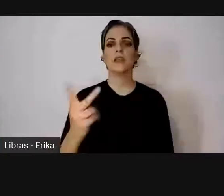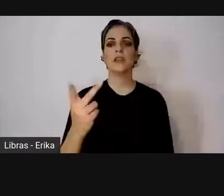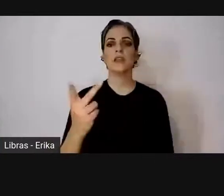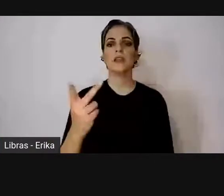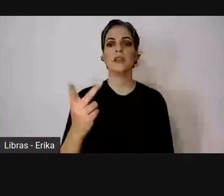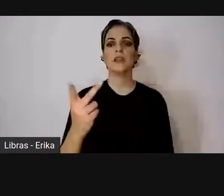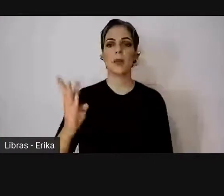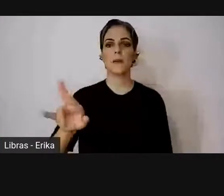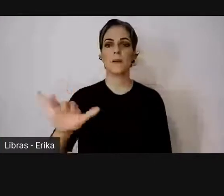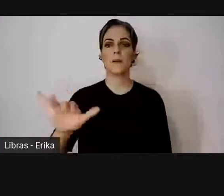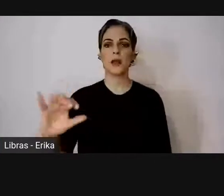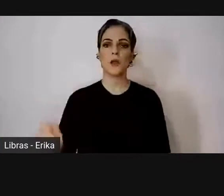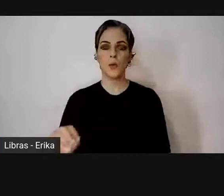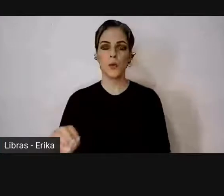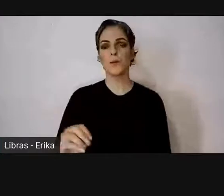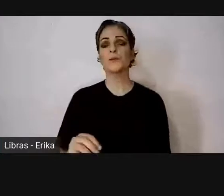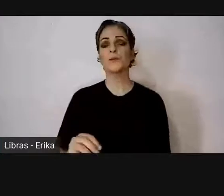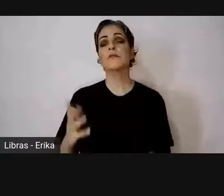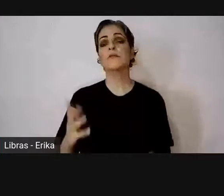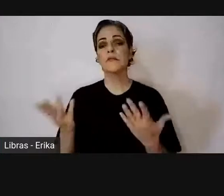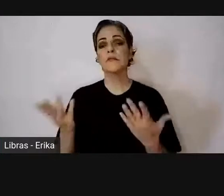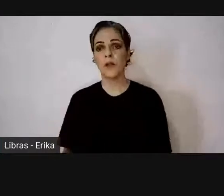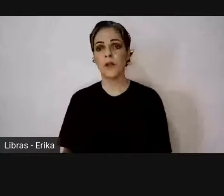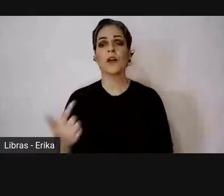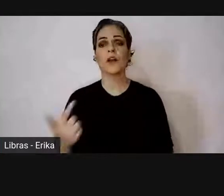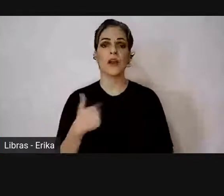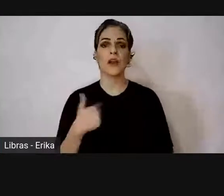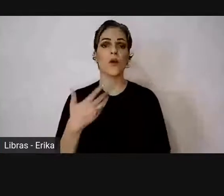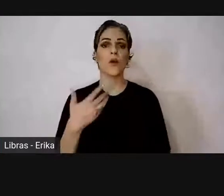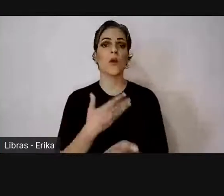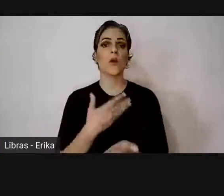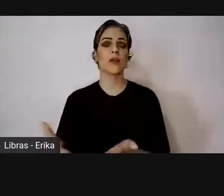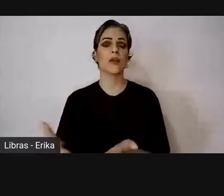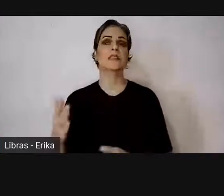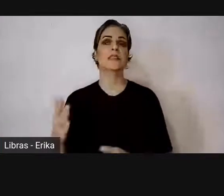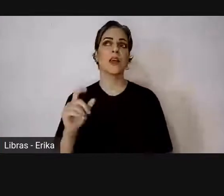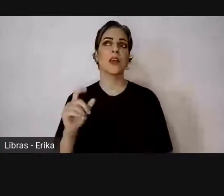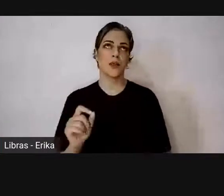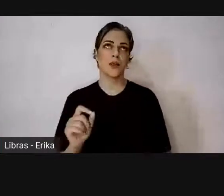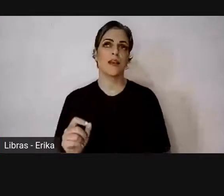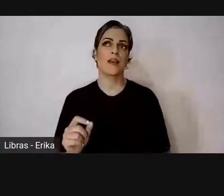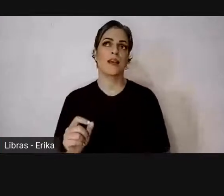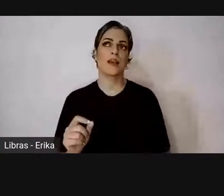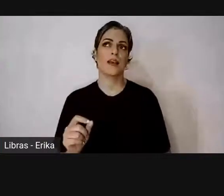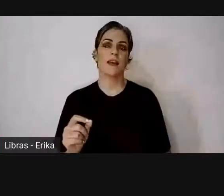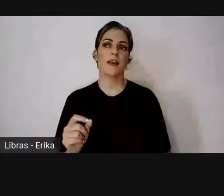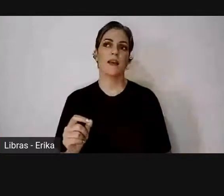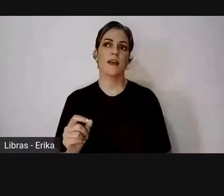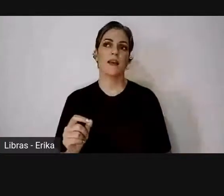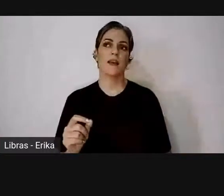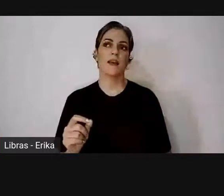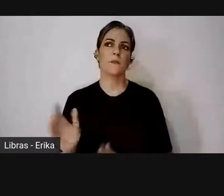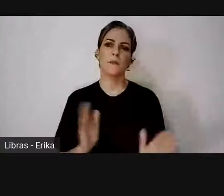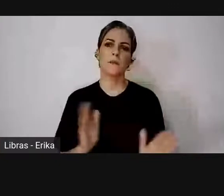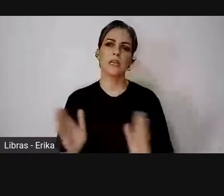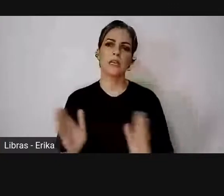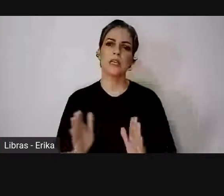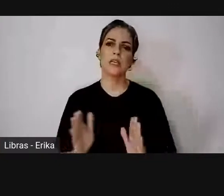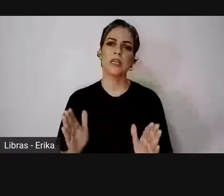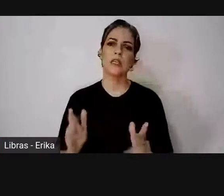Então, eu comecei, eu tive um período de saúde, em que, por